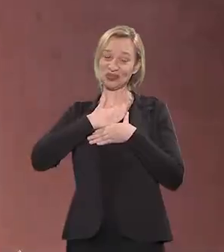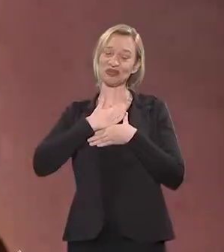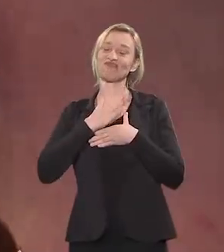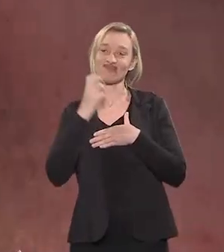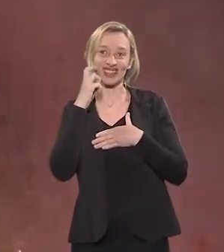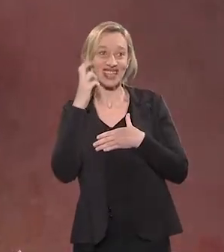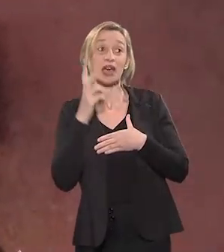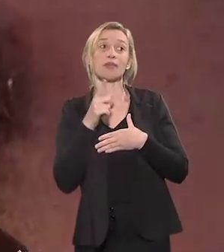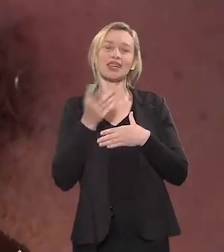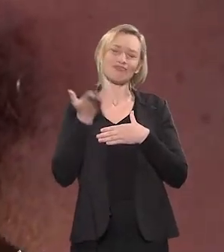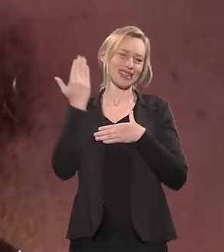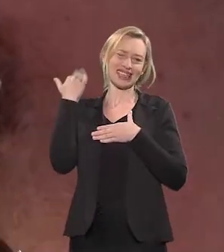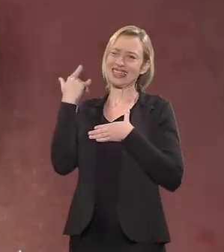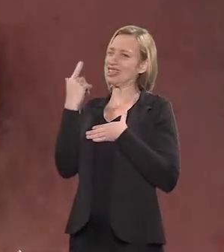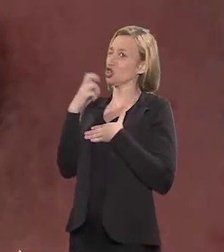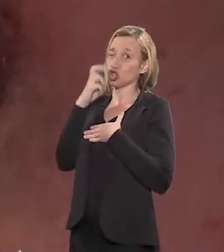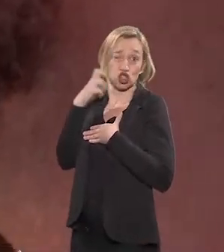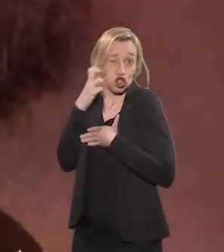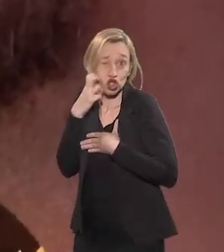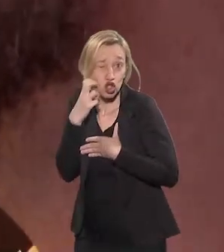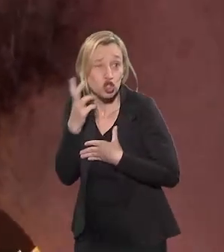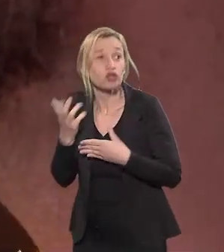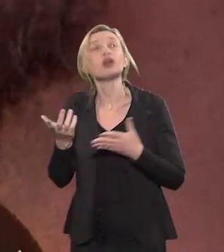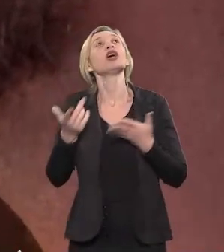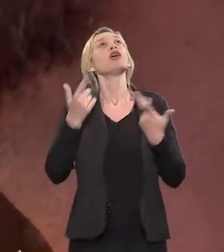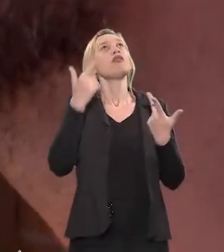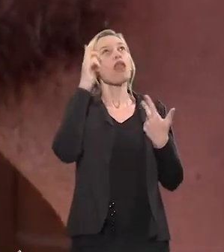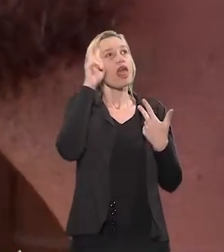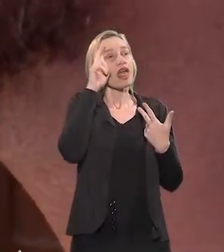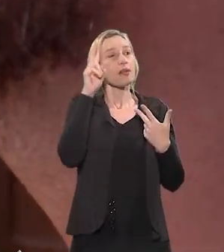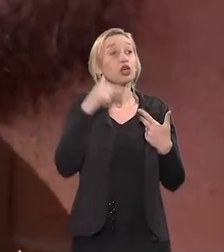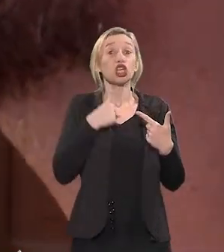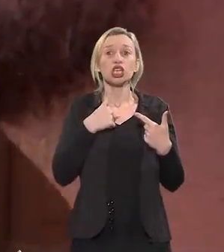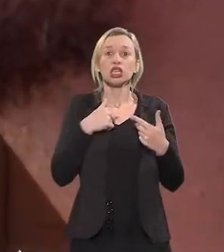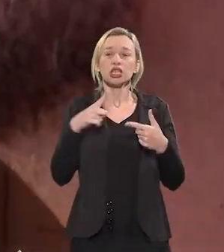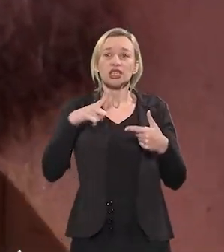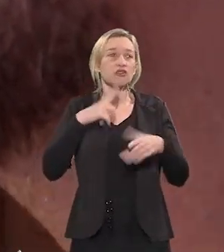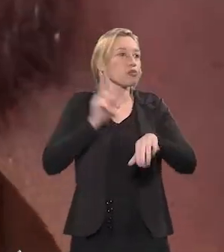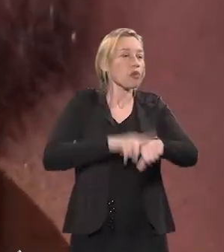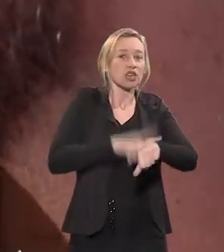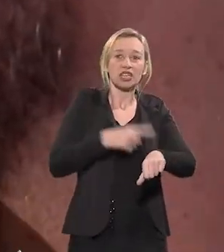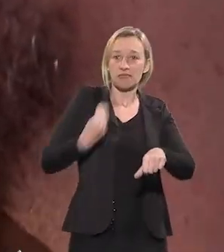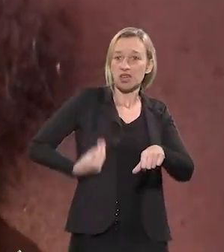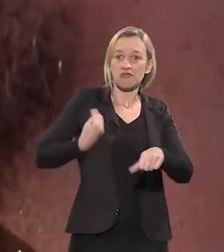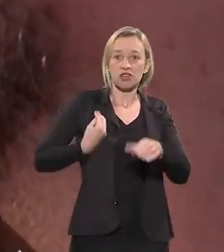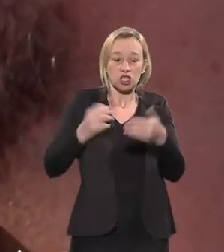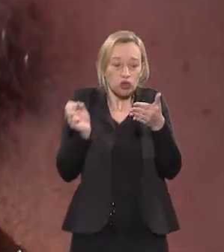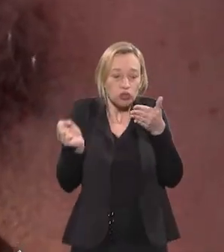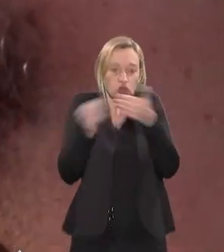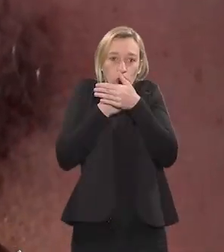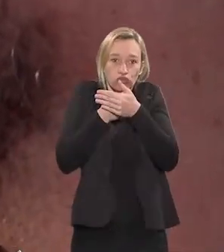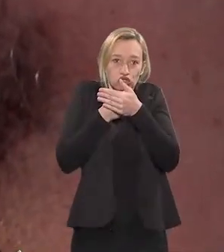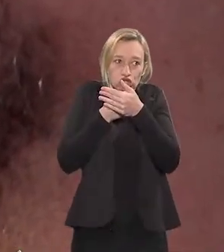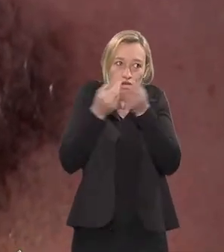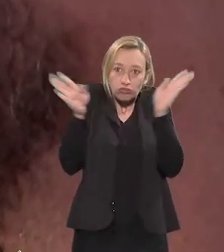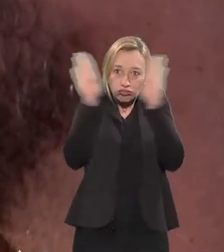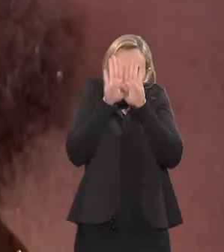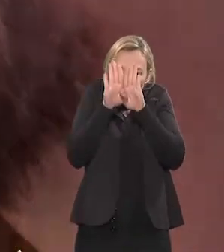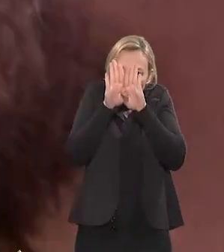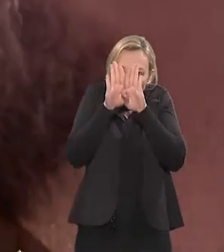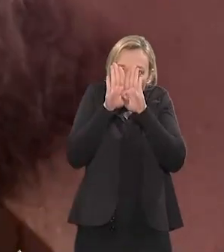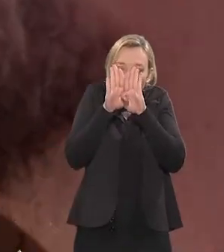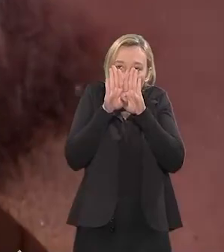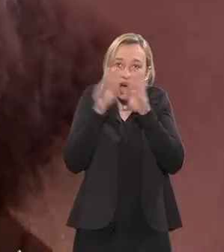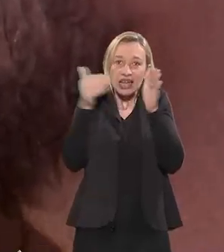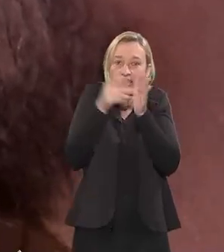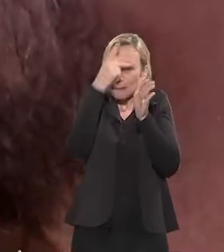pouco. Mas fui muito tímido. Muito. Eu lembro de casos da minha vida que eu me escondia atrás da cortina quando chegava gente em casa para conversar com meus pais.